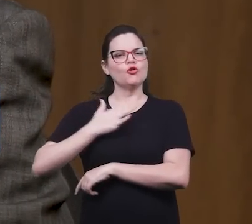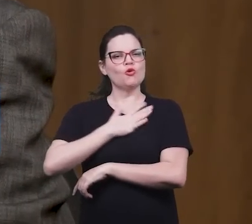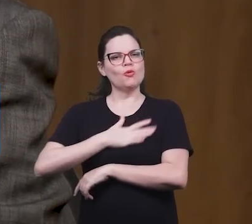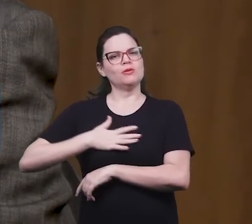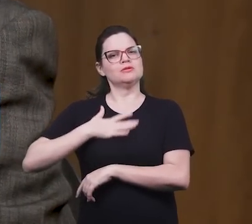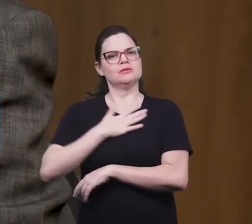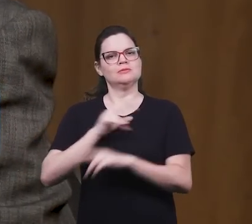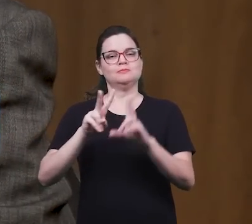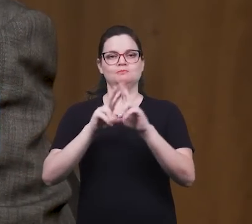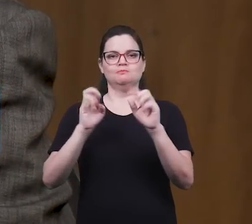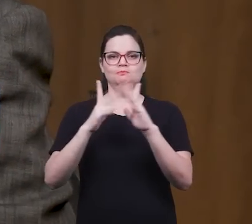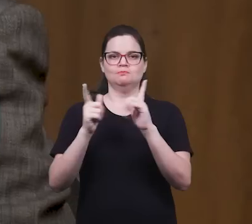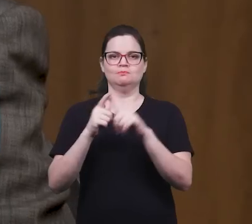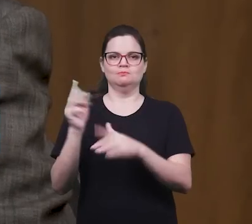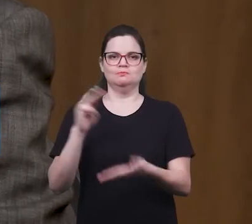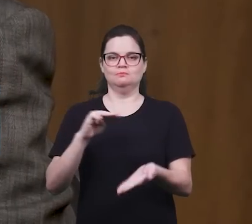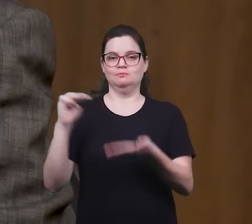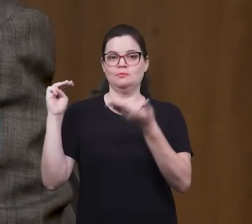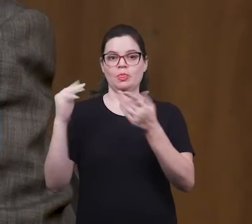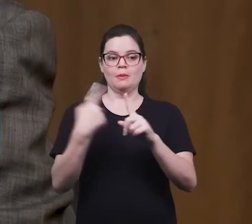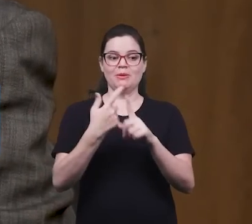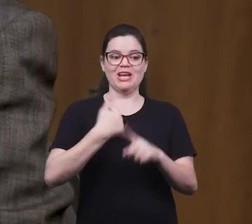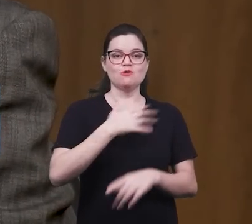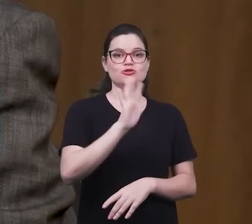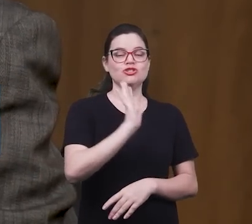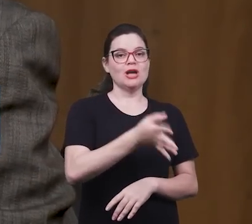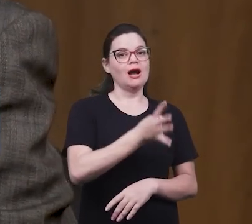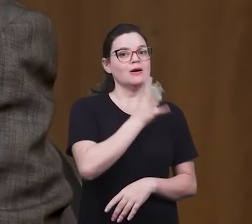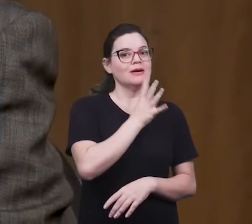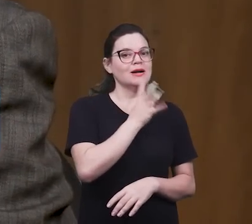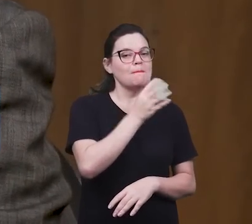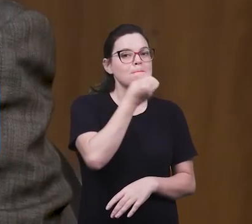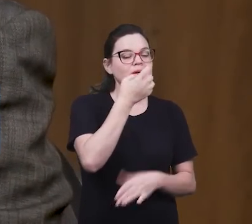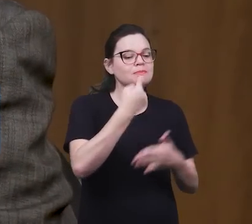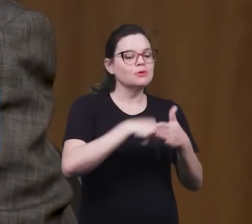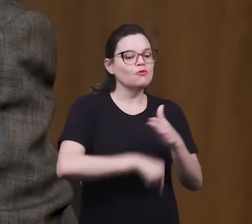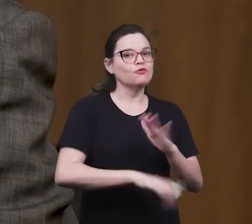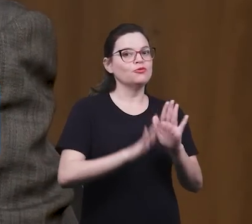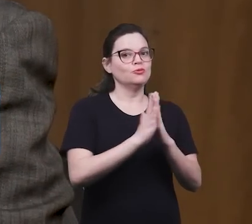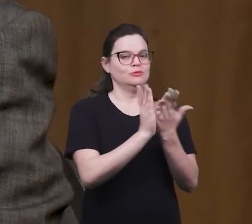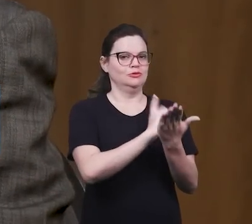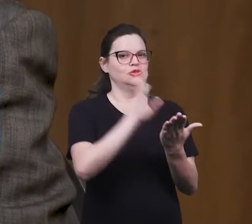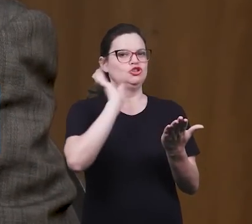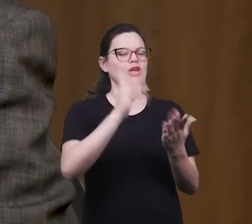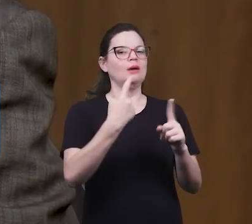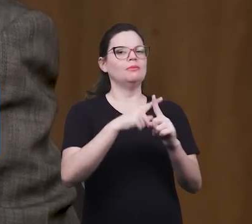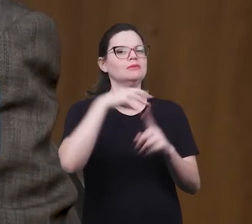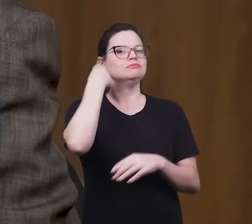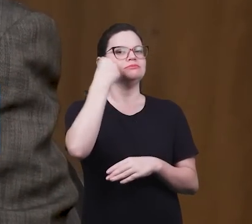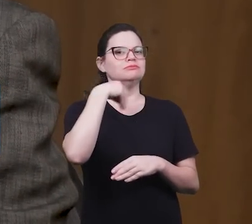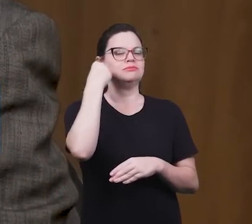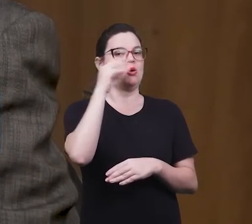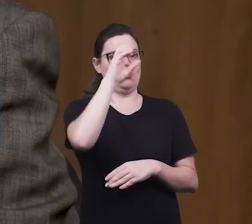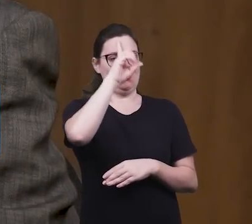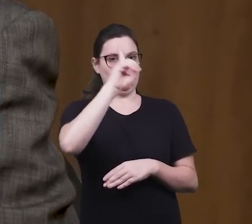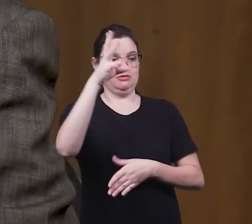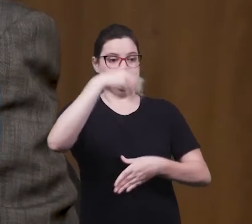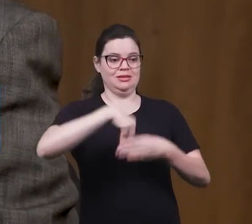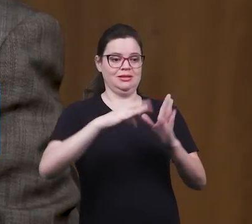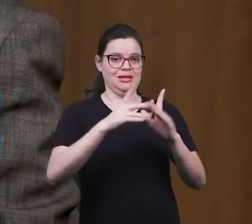obra, e já que eu era muito conhecedor de Bíblia, conhecedor de igreja, e já tinha tido experiências com